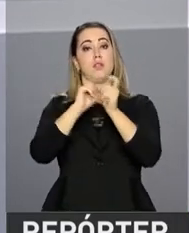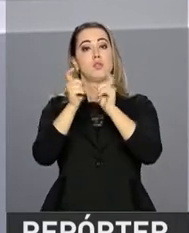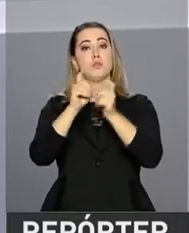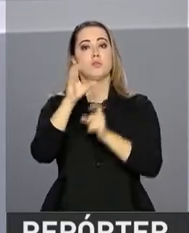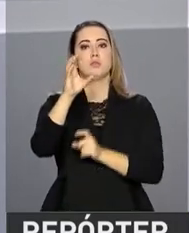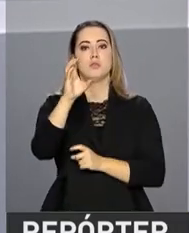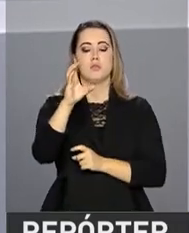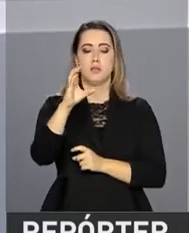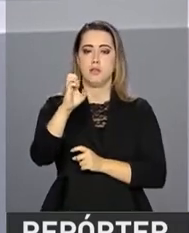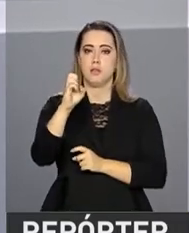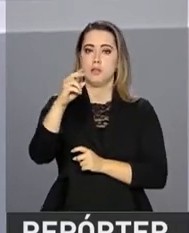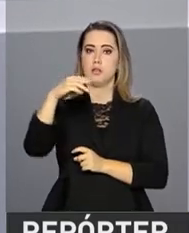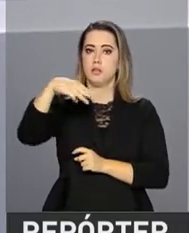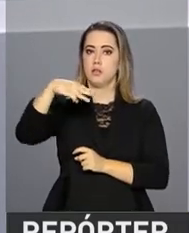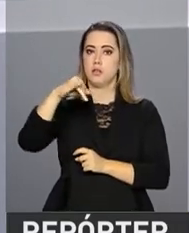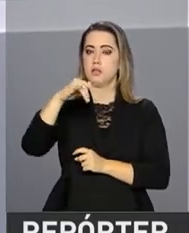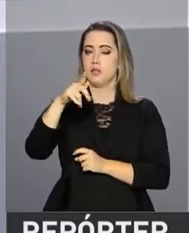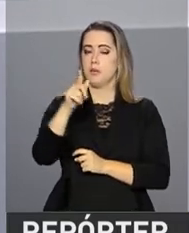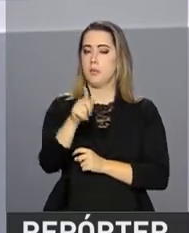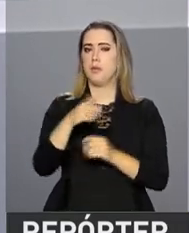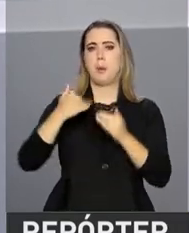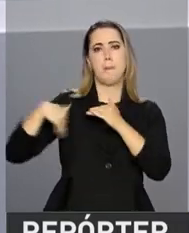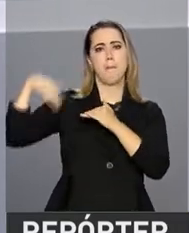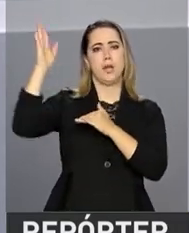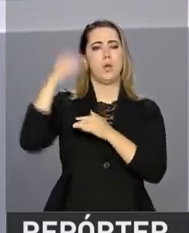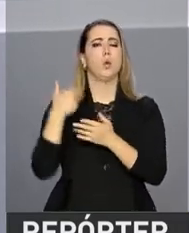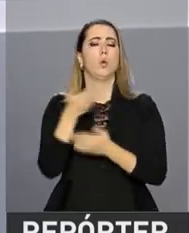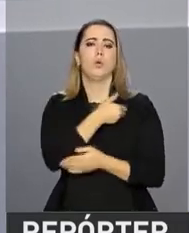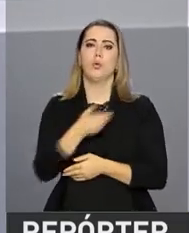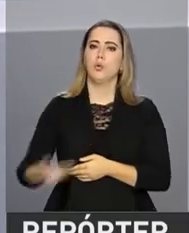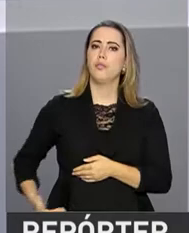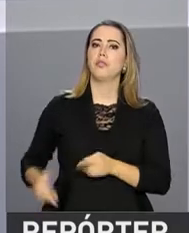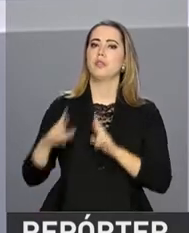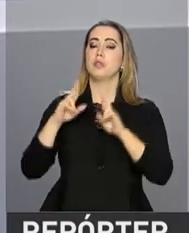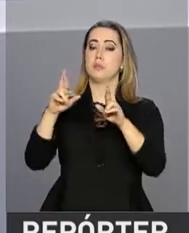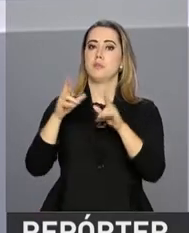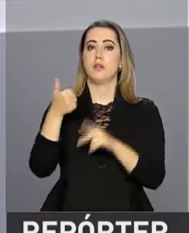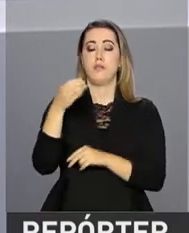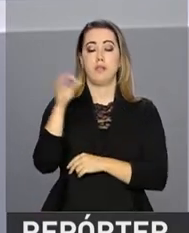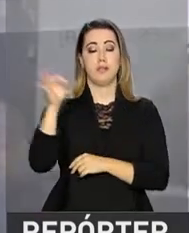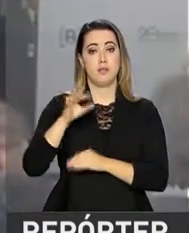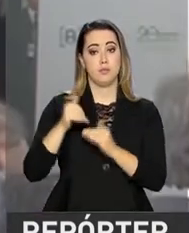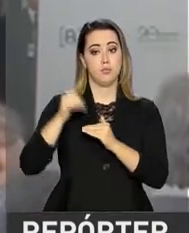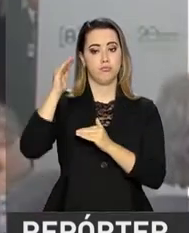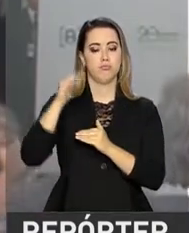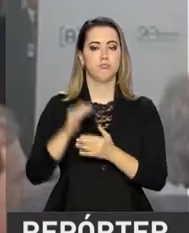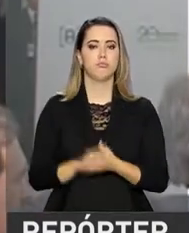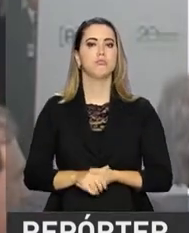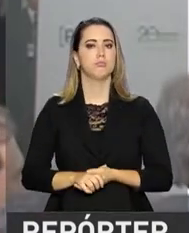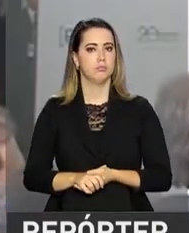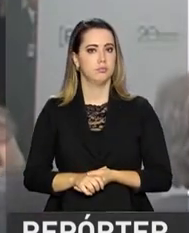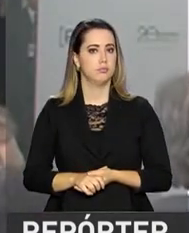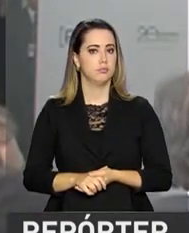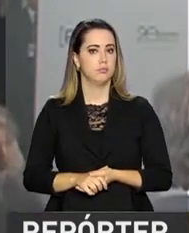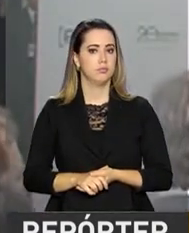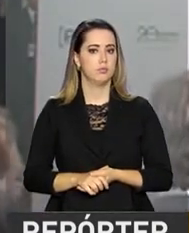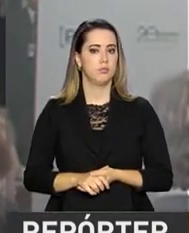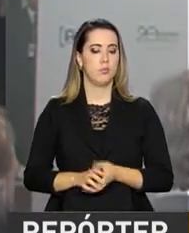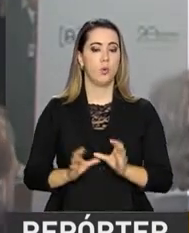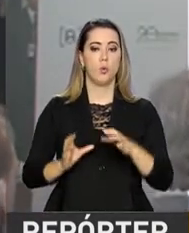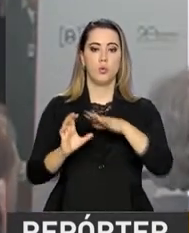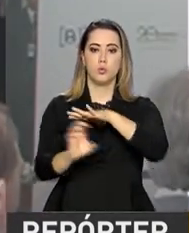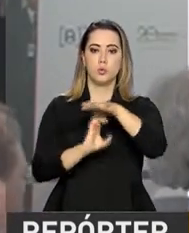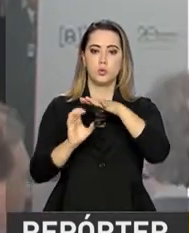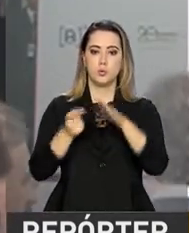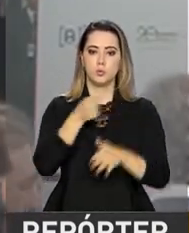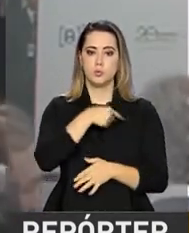expectativa do governo em quase 10% e vem para reforçar os cofres da união os chineses ficaram